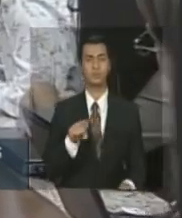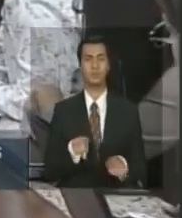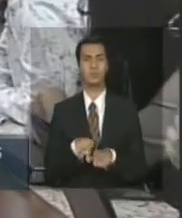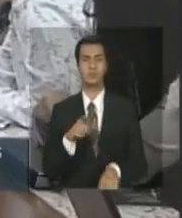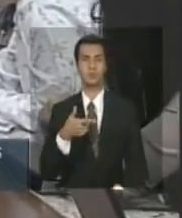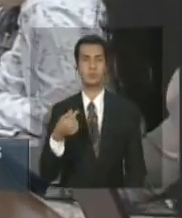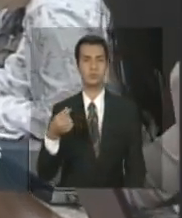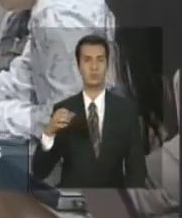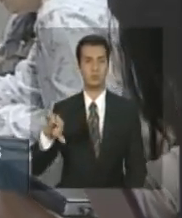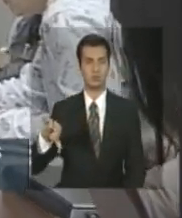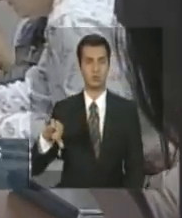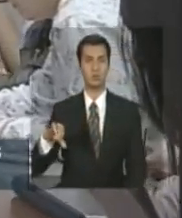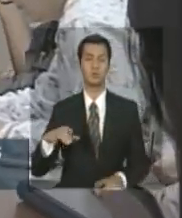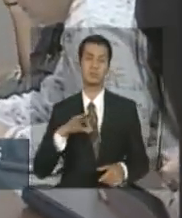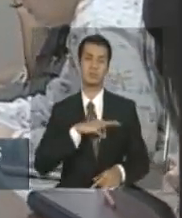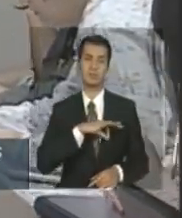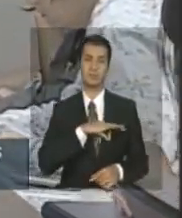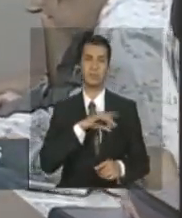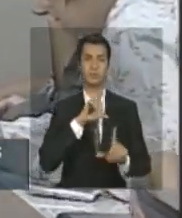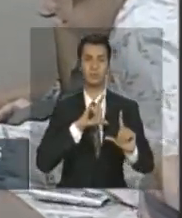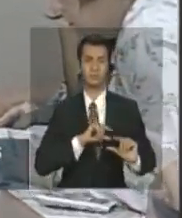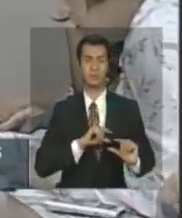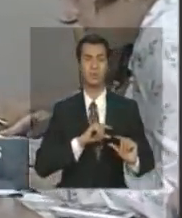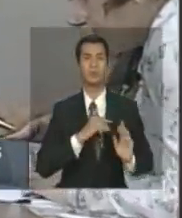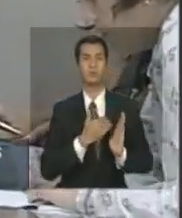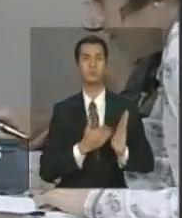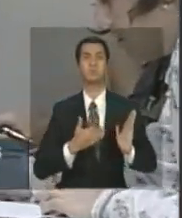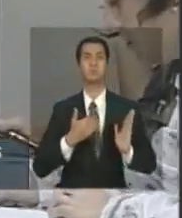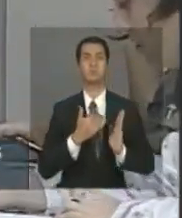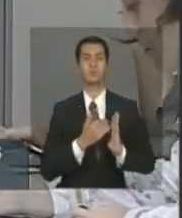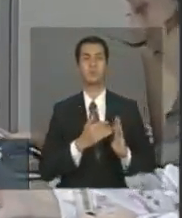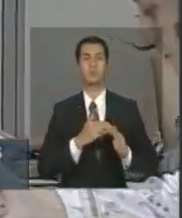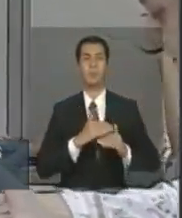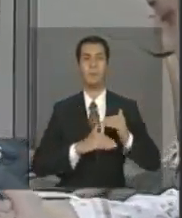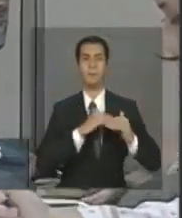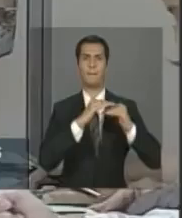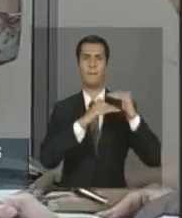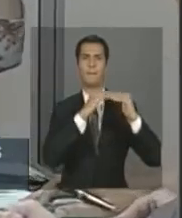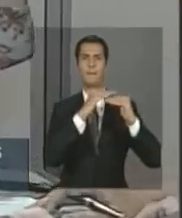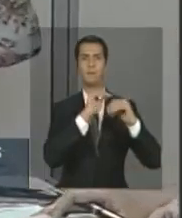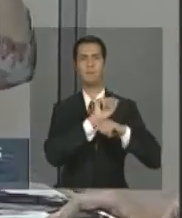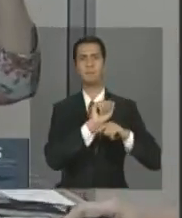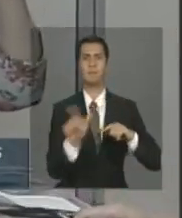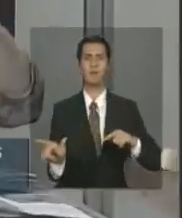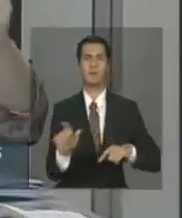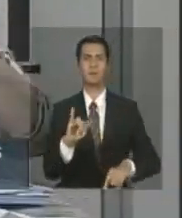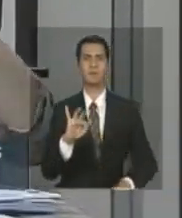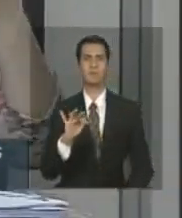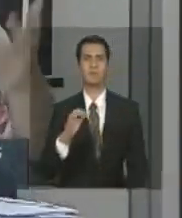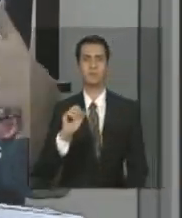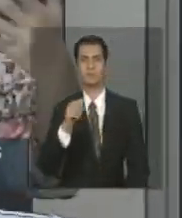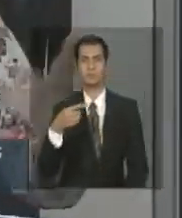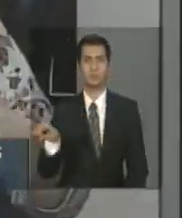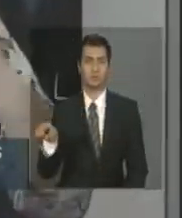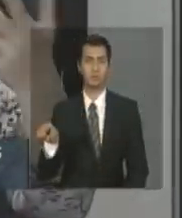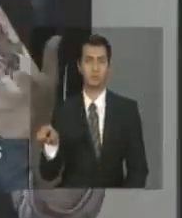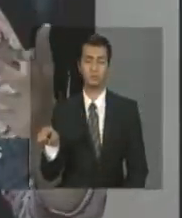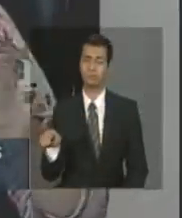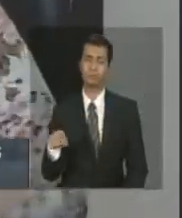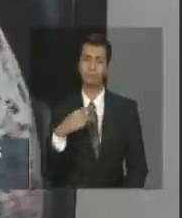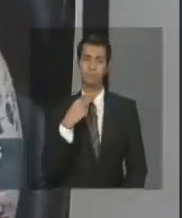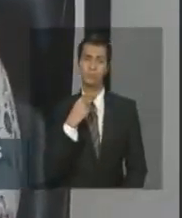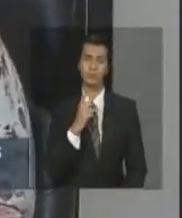da inflação, né, você, na verdade, não está trabalhando com a mesma faixa de renda. Então, você não pode comparar. Você pode dizer, olha, tem